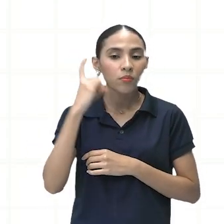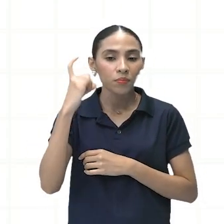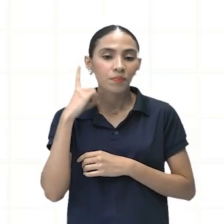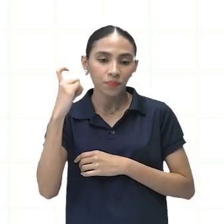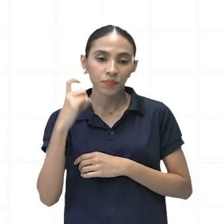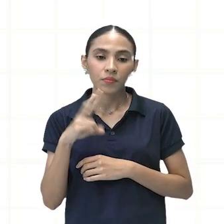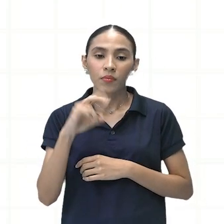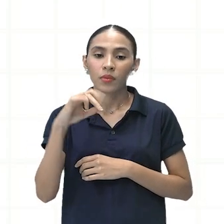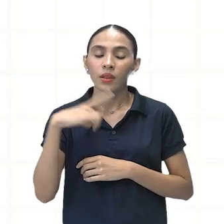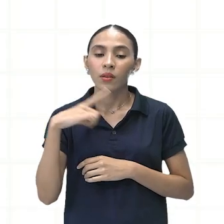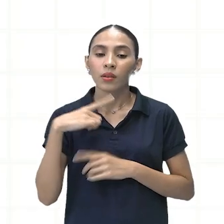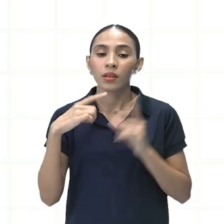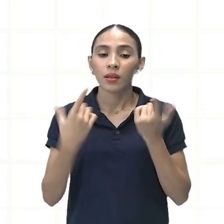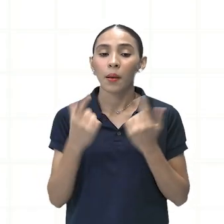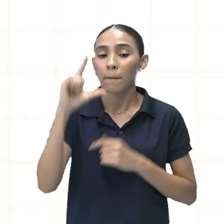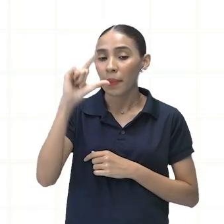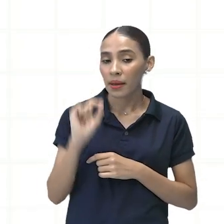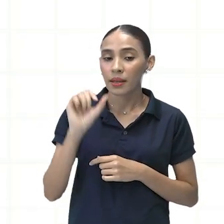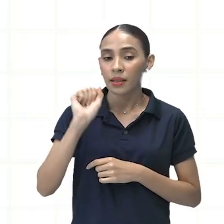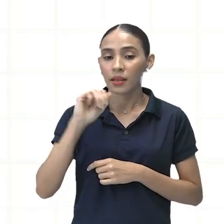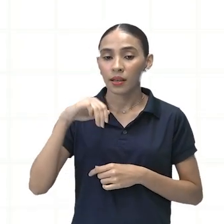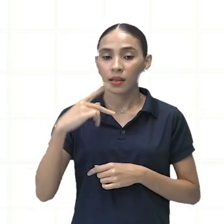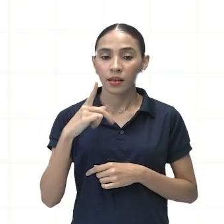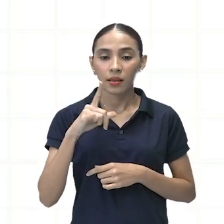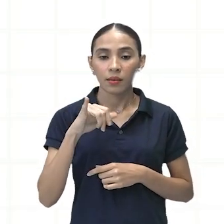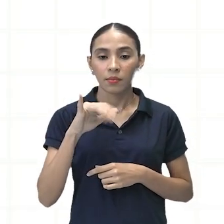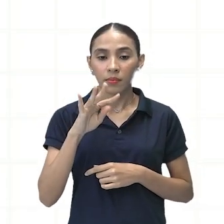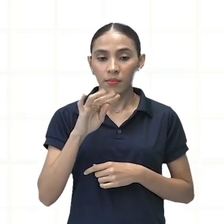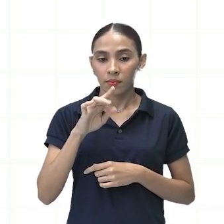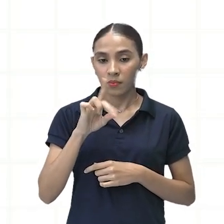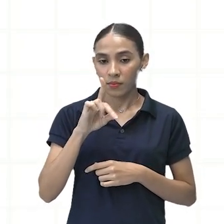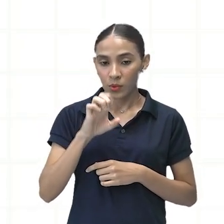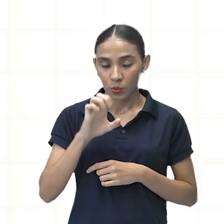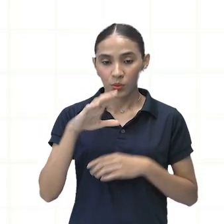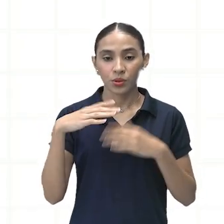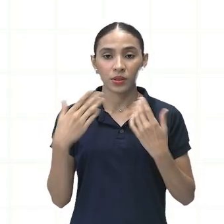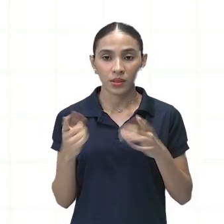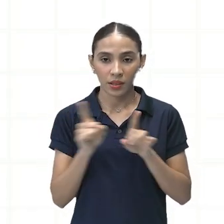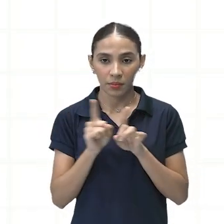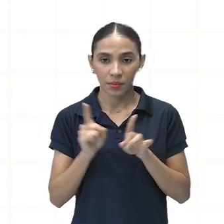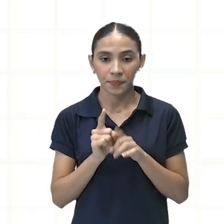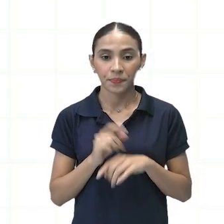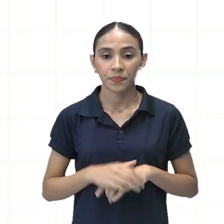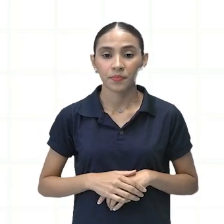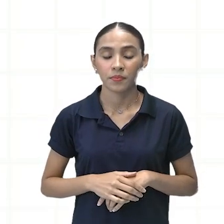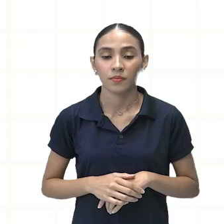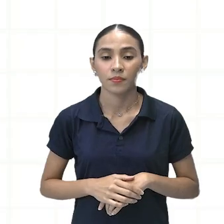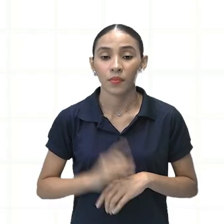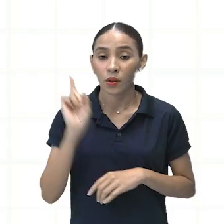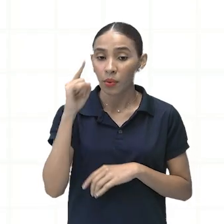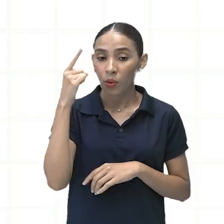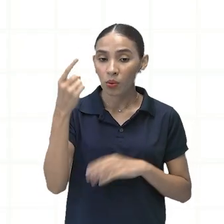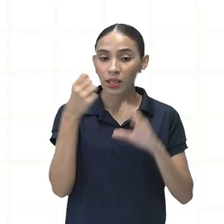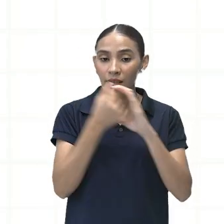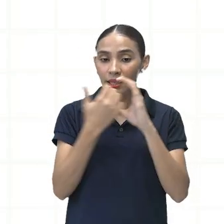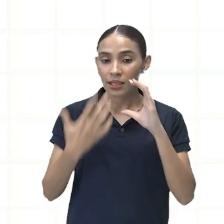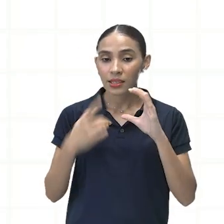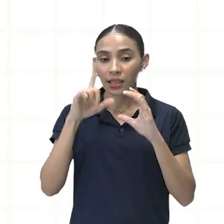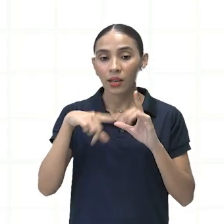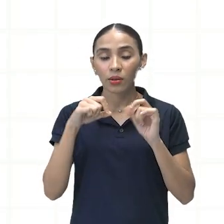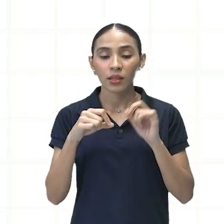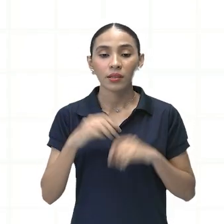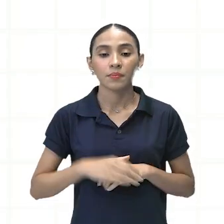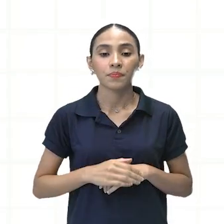baixos, eles são resultantes, então, de pequenas amplitudes ou ondas com pequenas amplitudes. Uma outra característica é